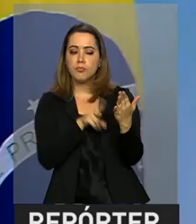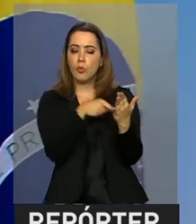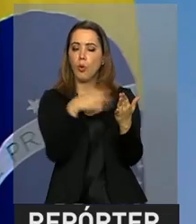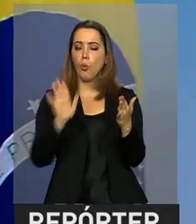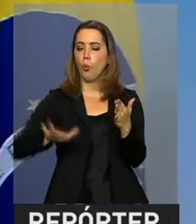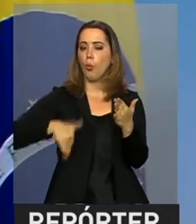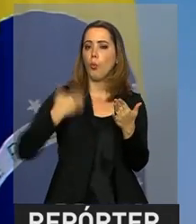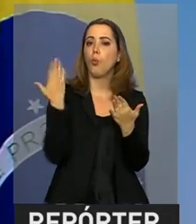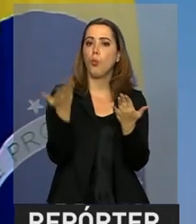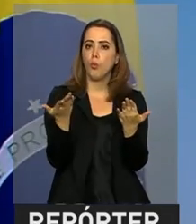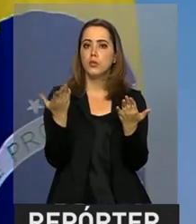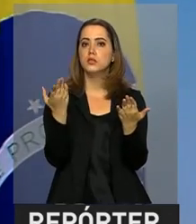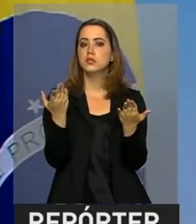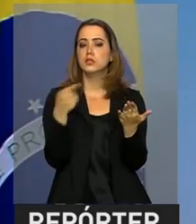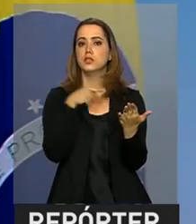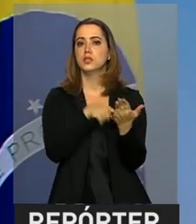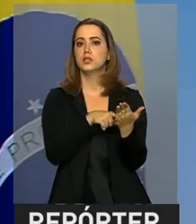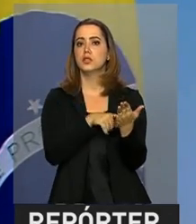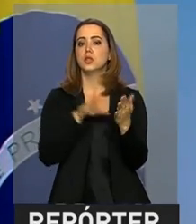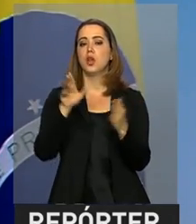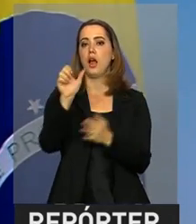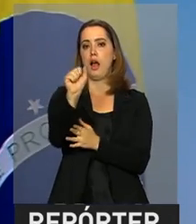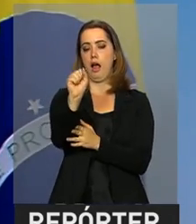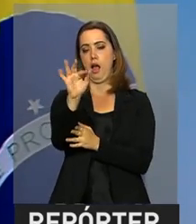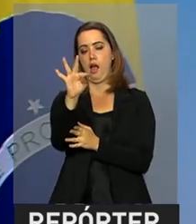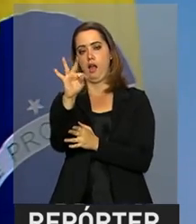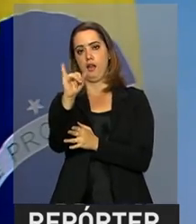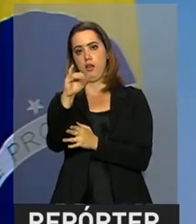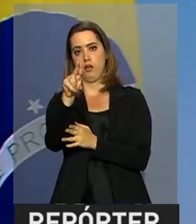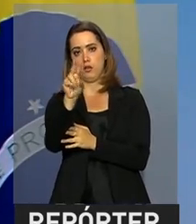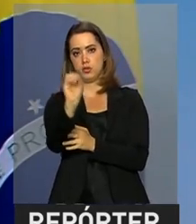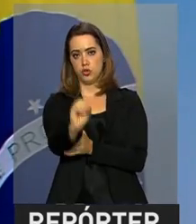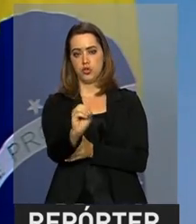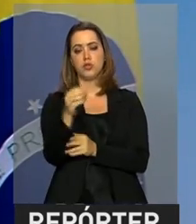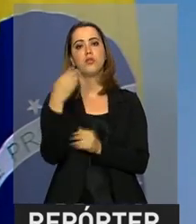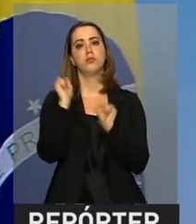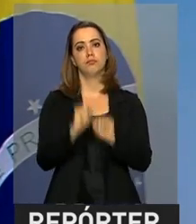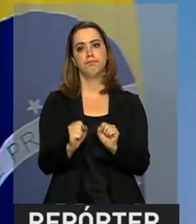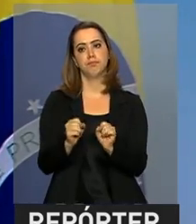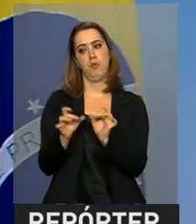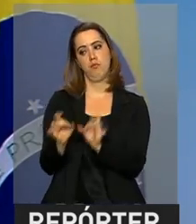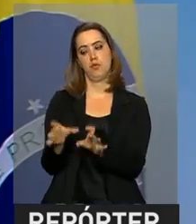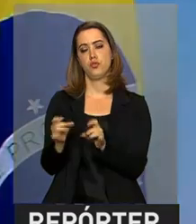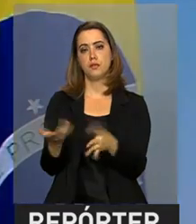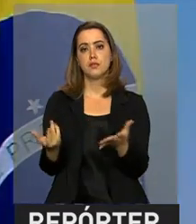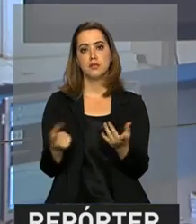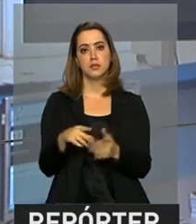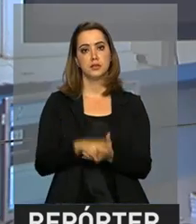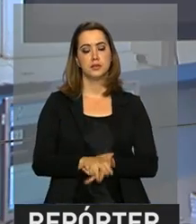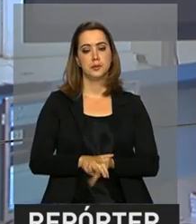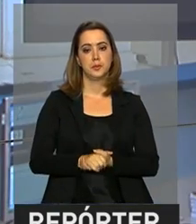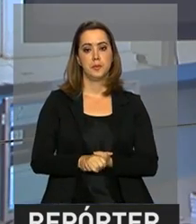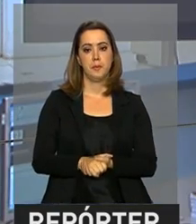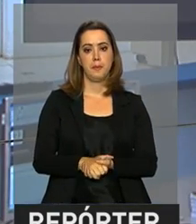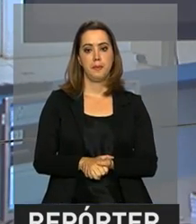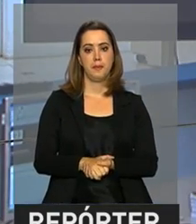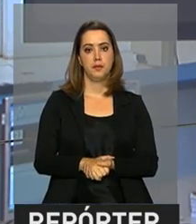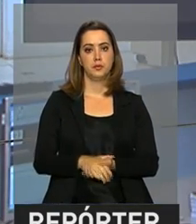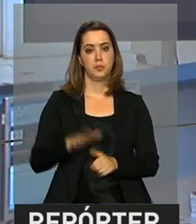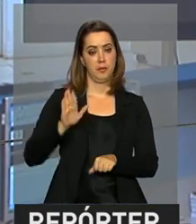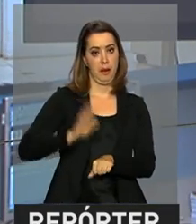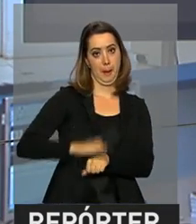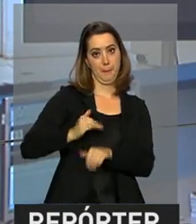quais os ativos que nós podemos desestatizar. Está tudo em pé ainda.